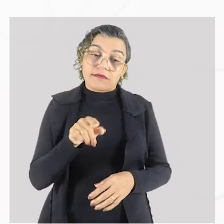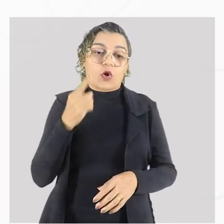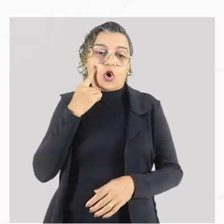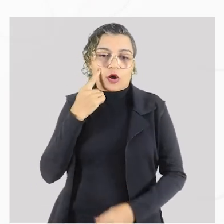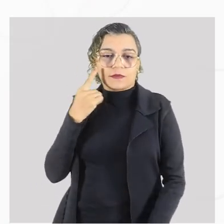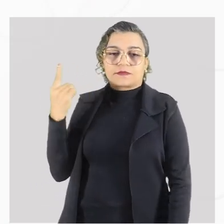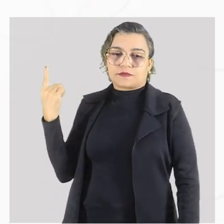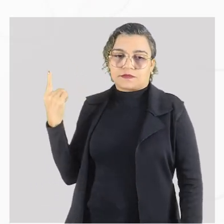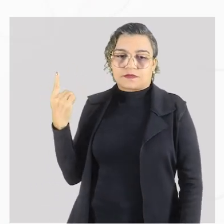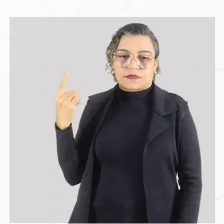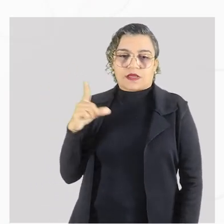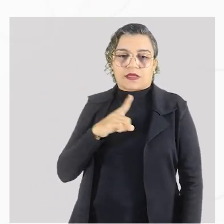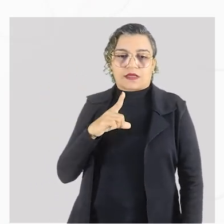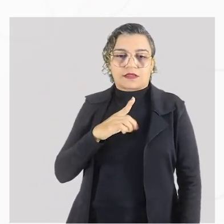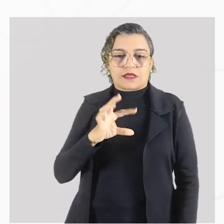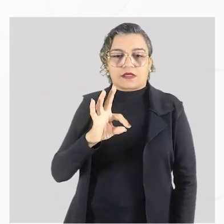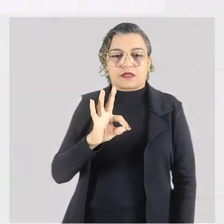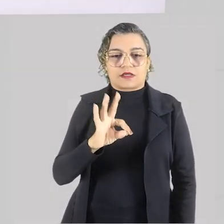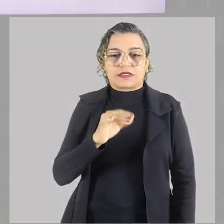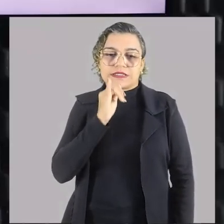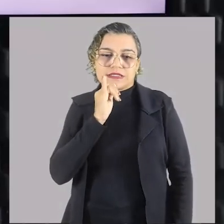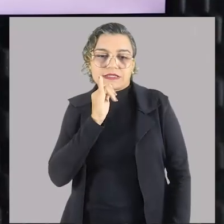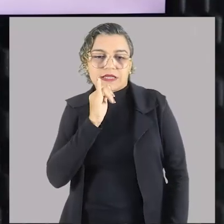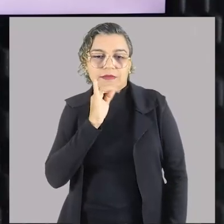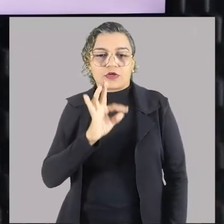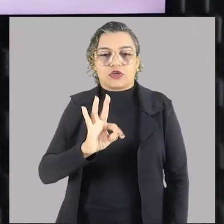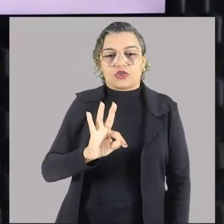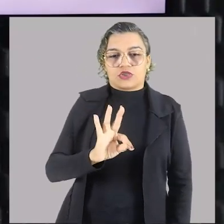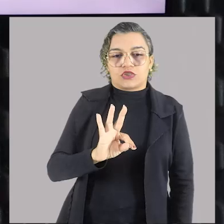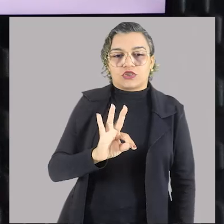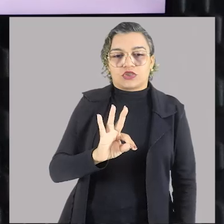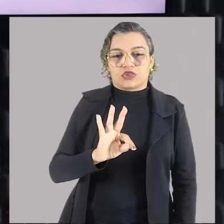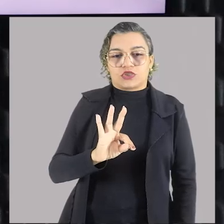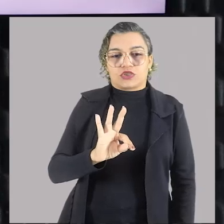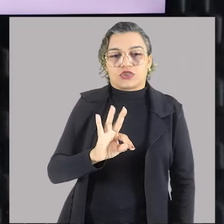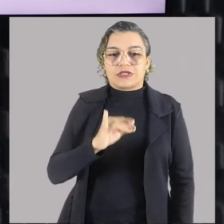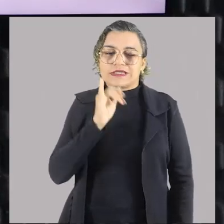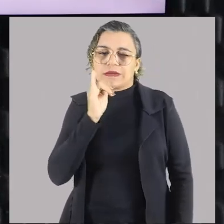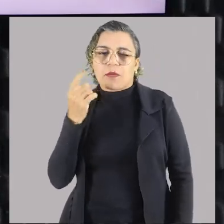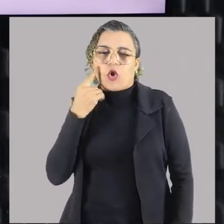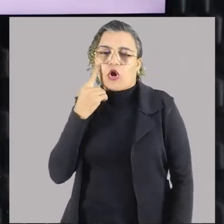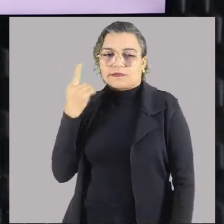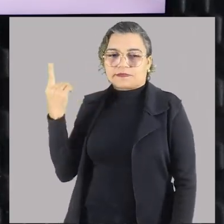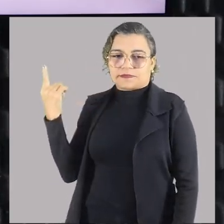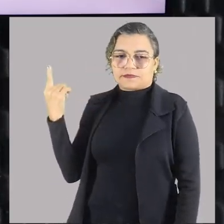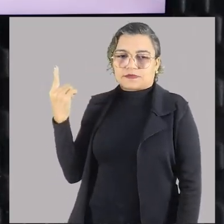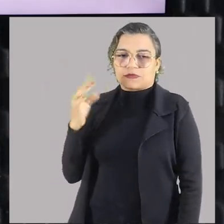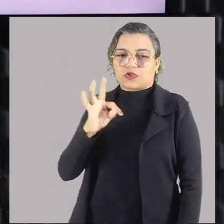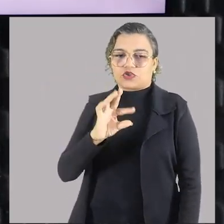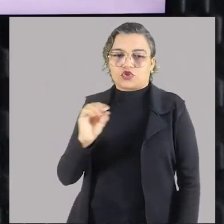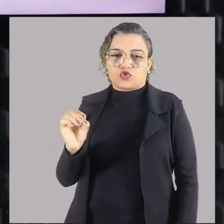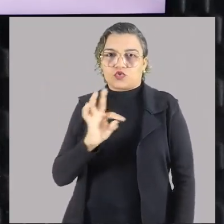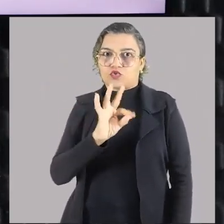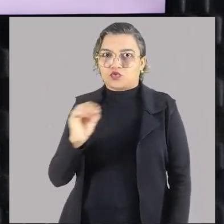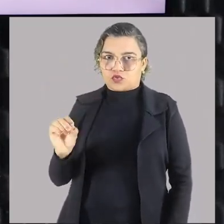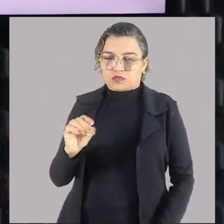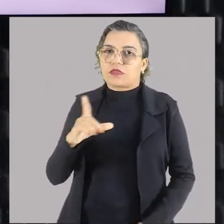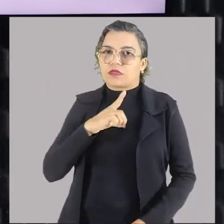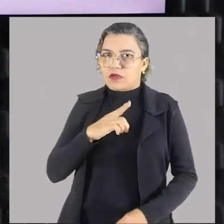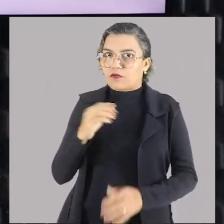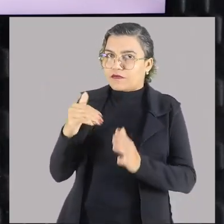faz esse tchu-tchu no final, que é prazer em conhecer você também, que é uma repetição, mas você pode usar